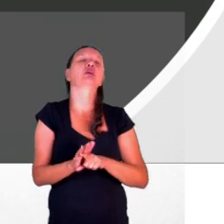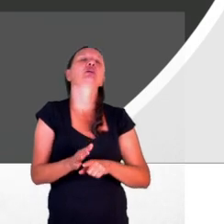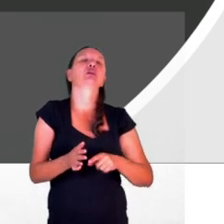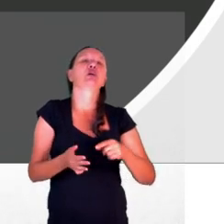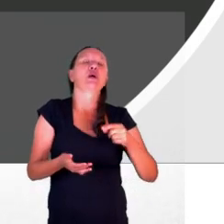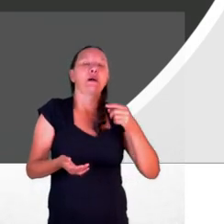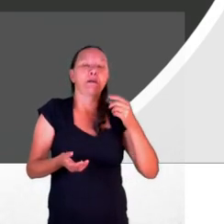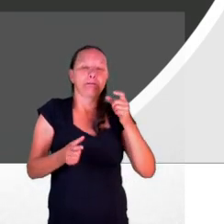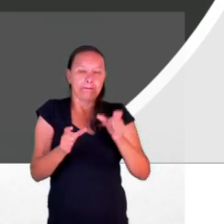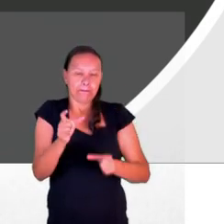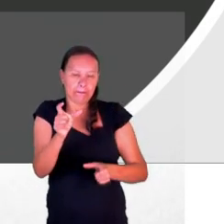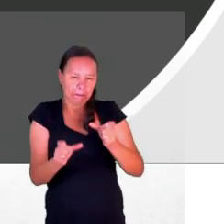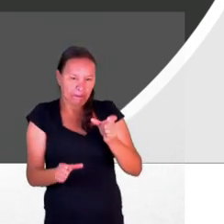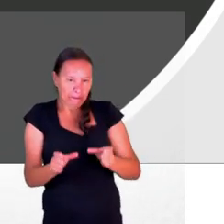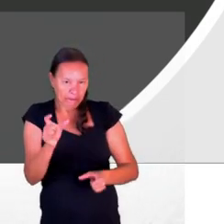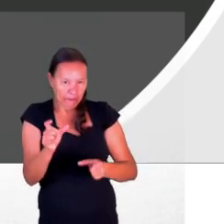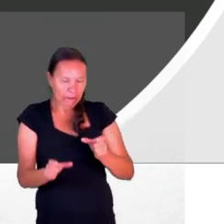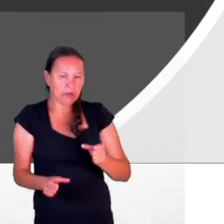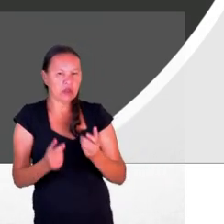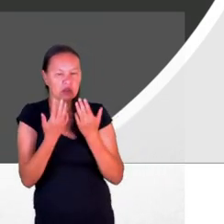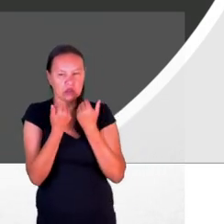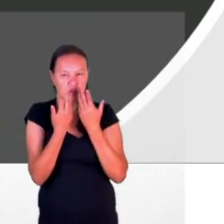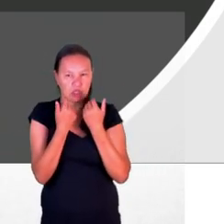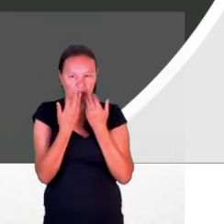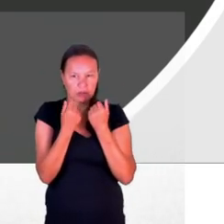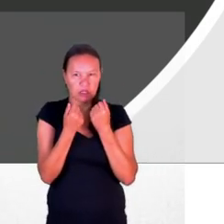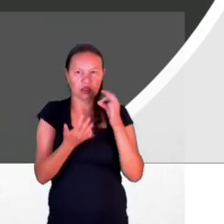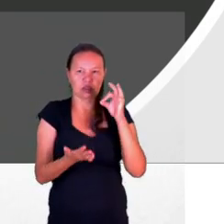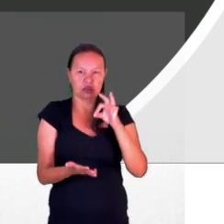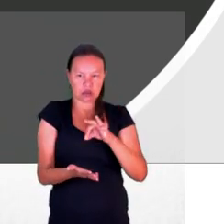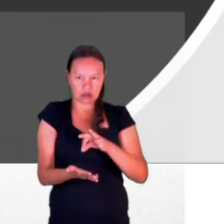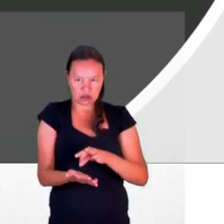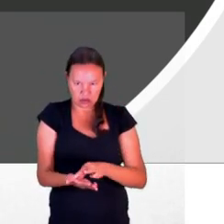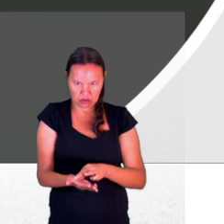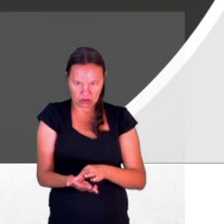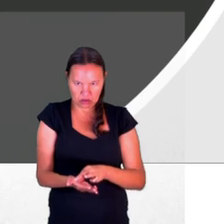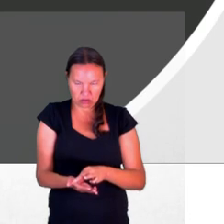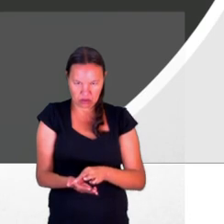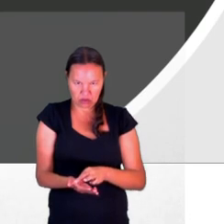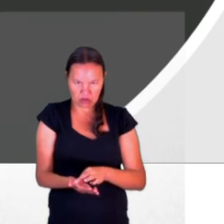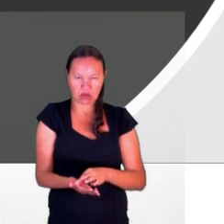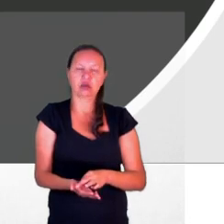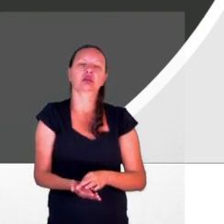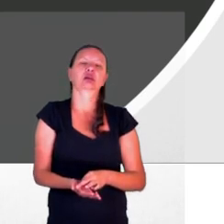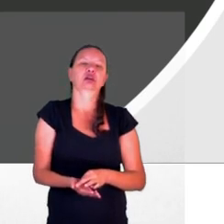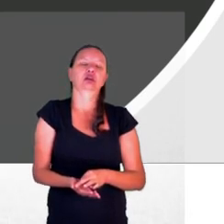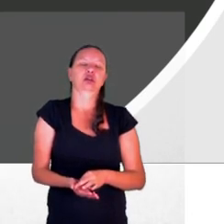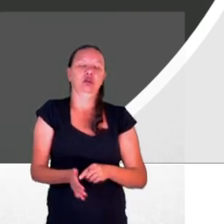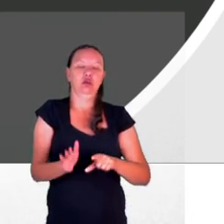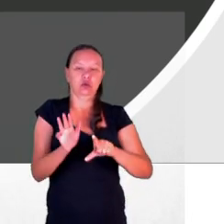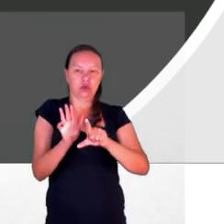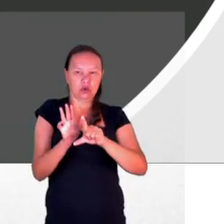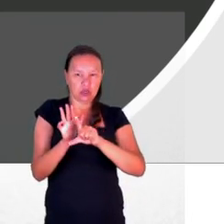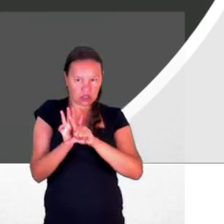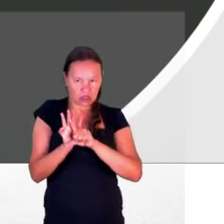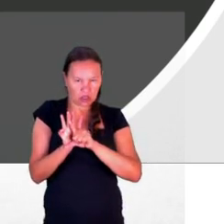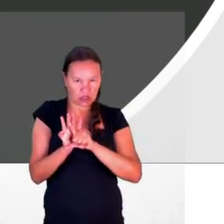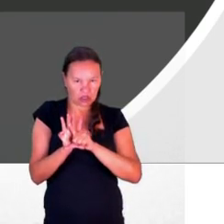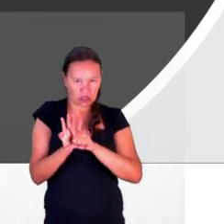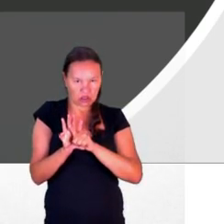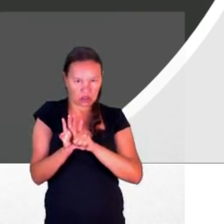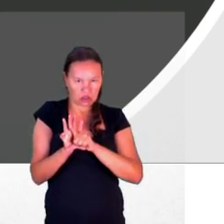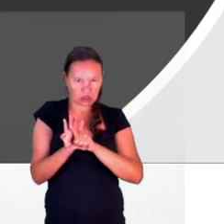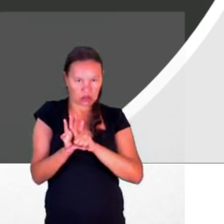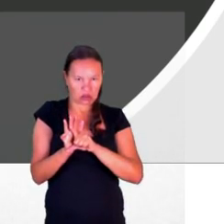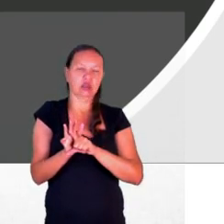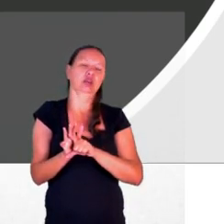aos recursos produtivos e ainda a a aprovação de medidas ou leis que impeçam ou